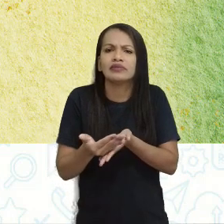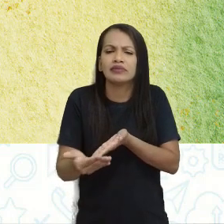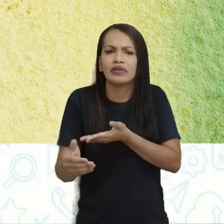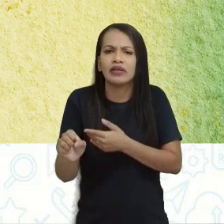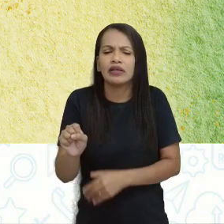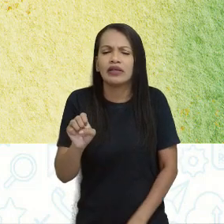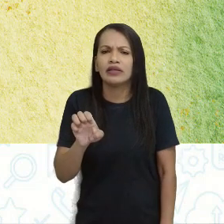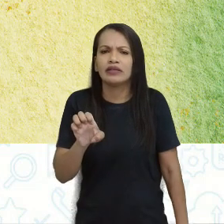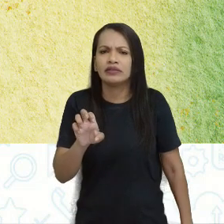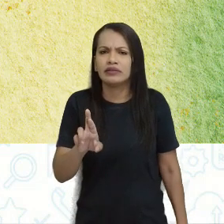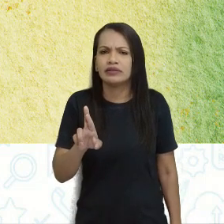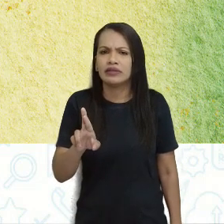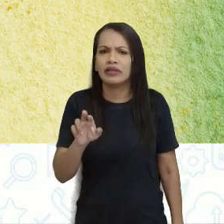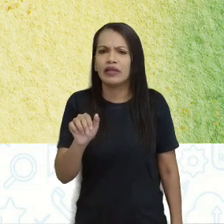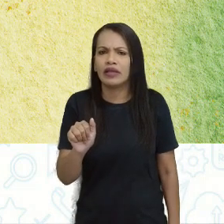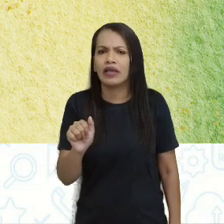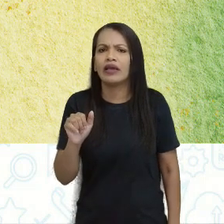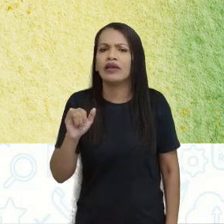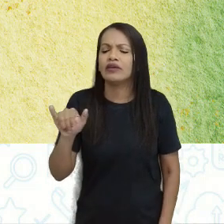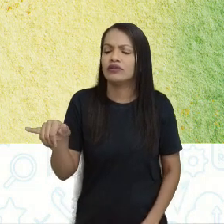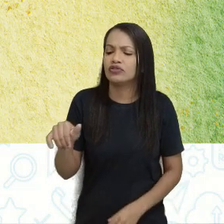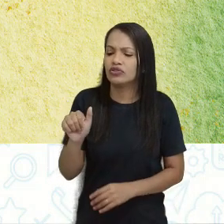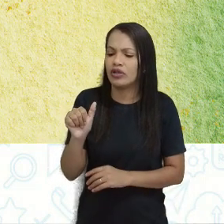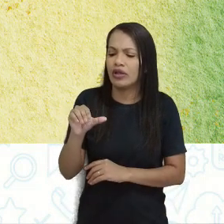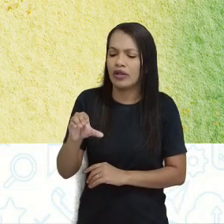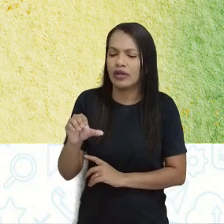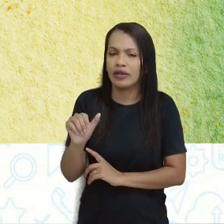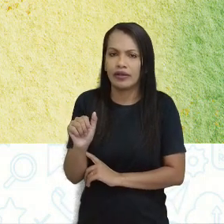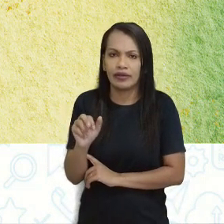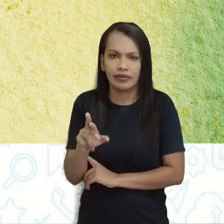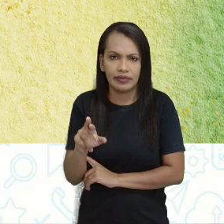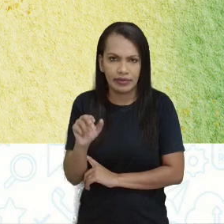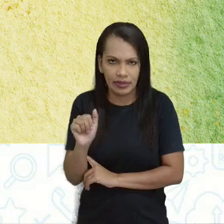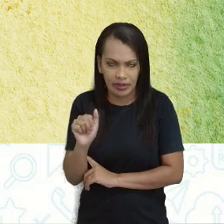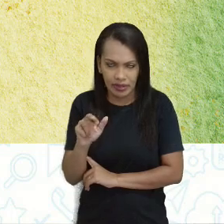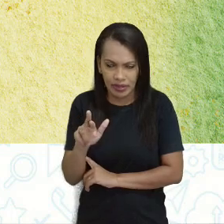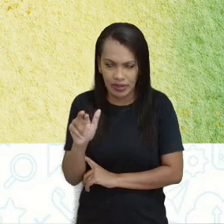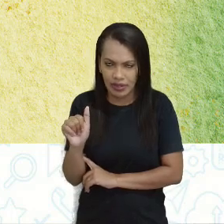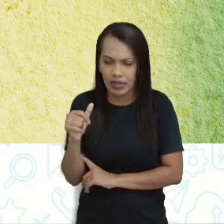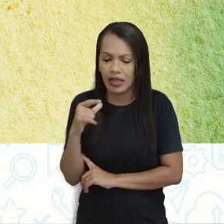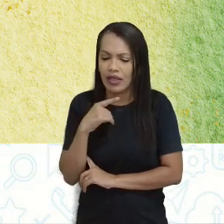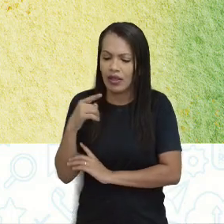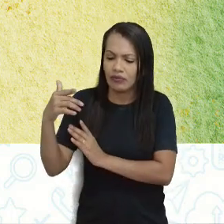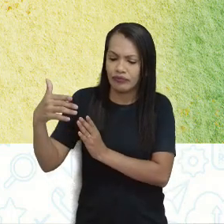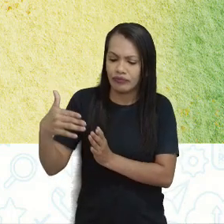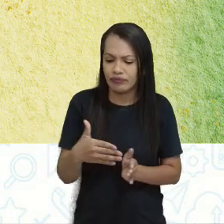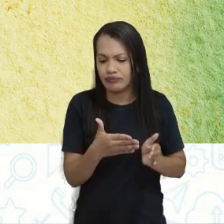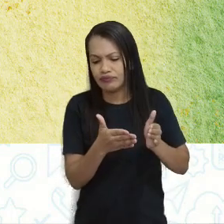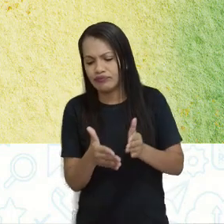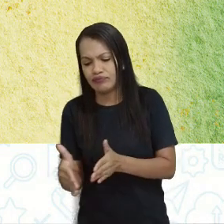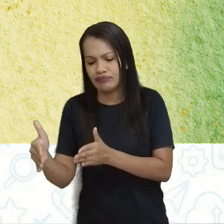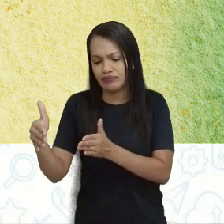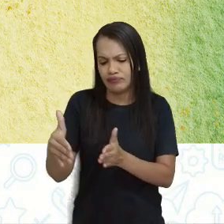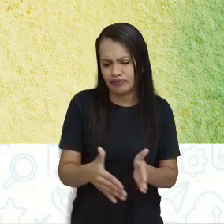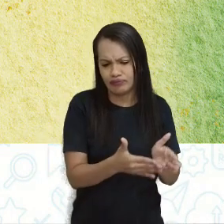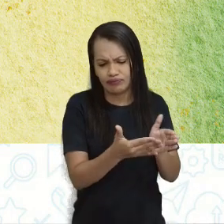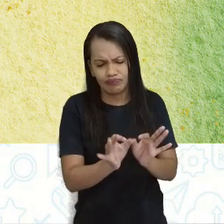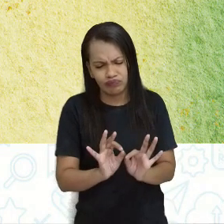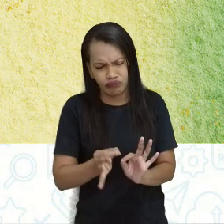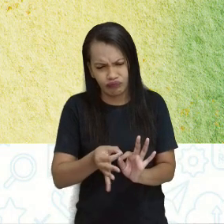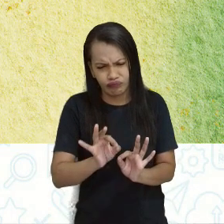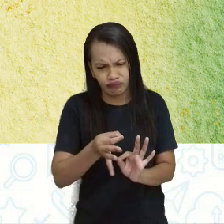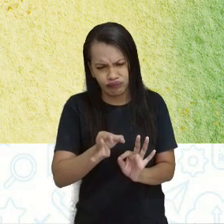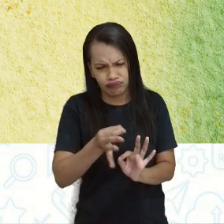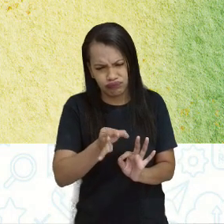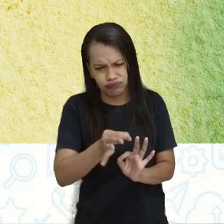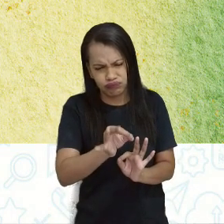Como é? Entre Poção e Jataúba. Isso. O seu curso tem cerca de 250